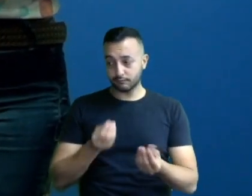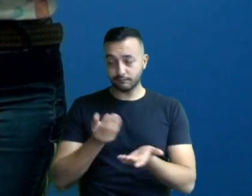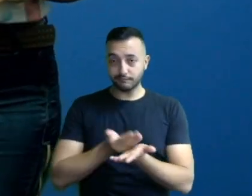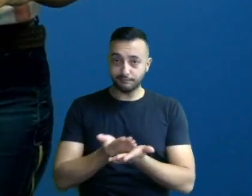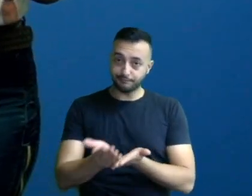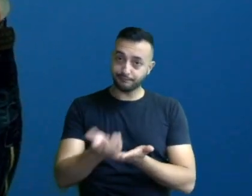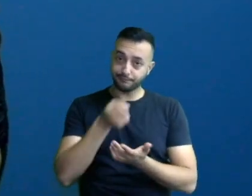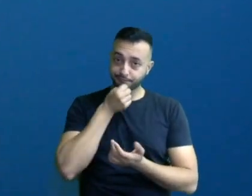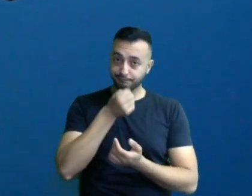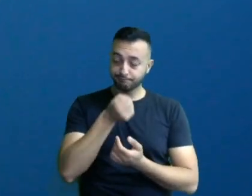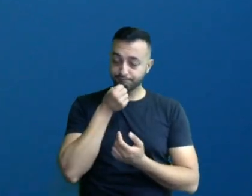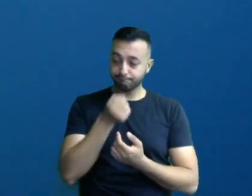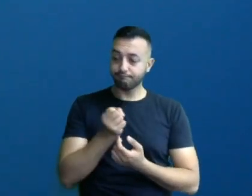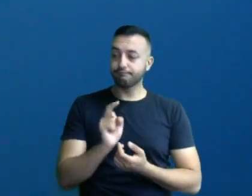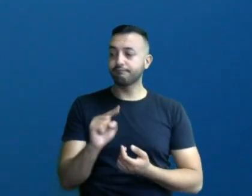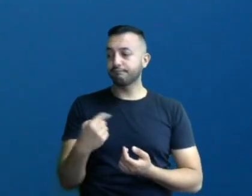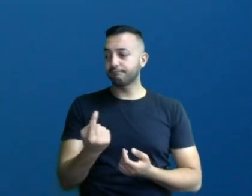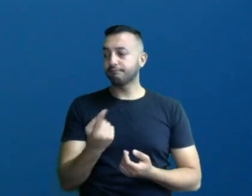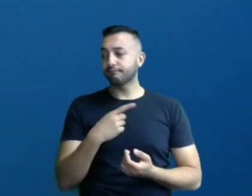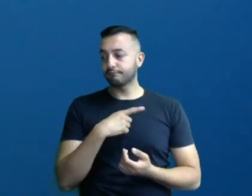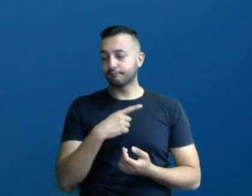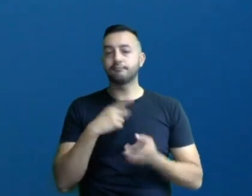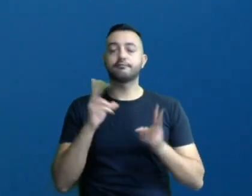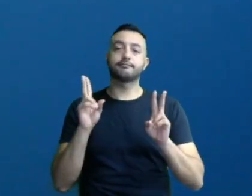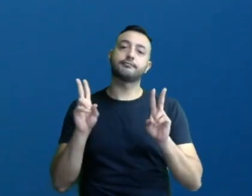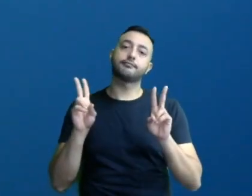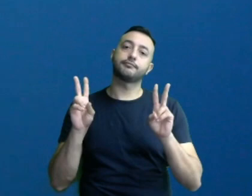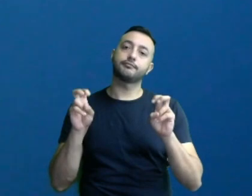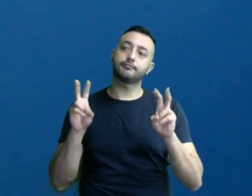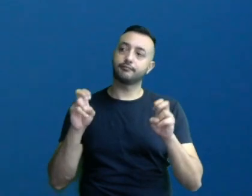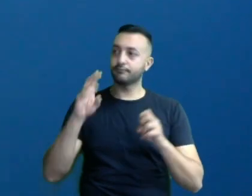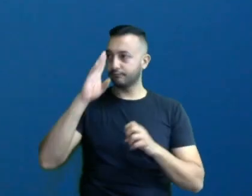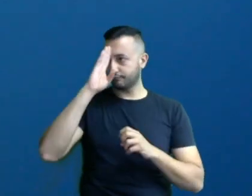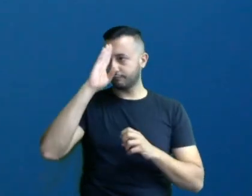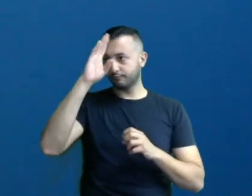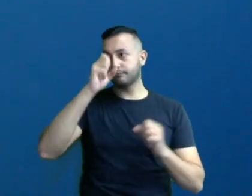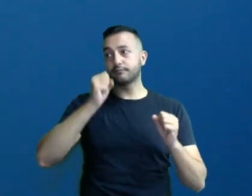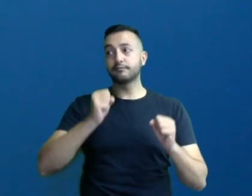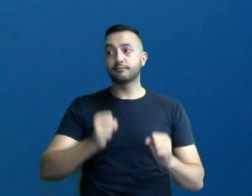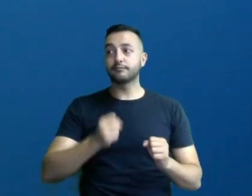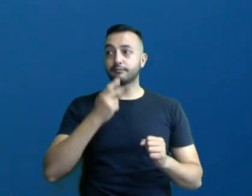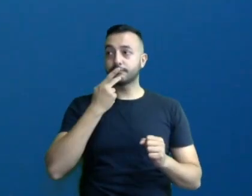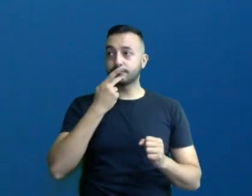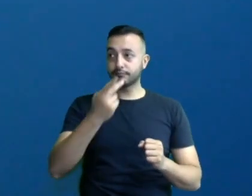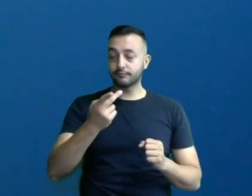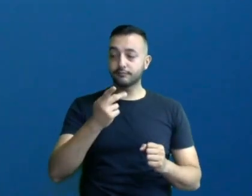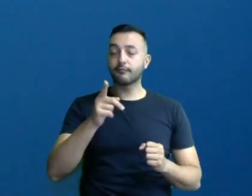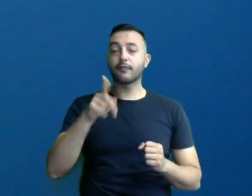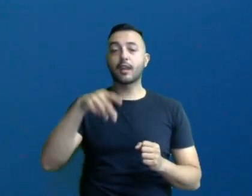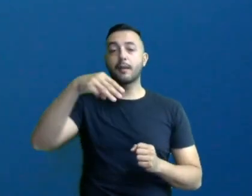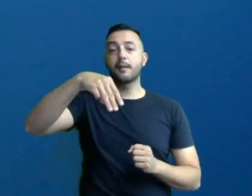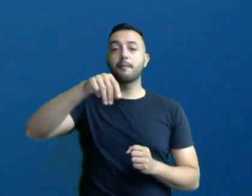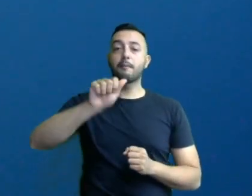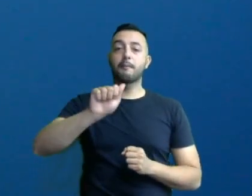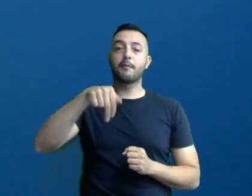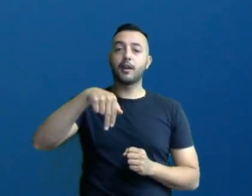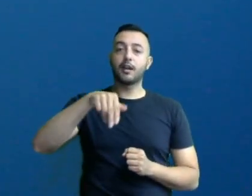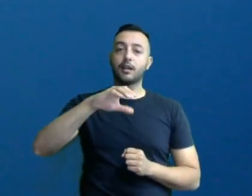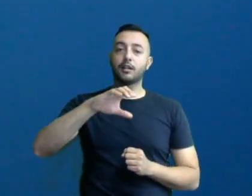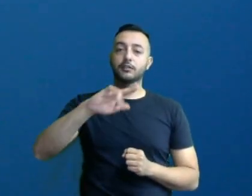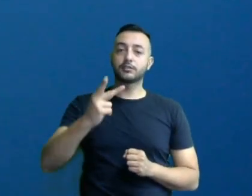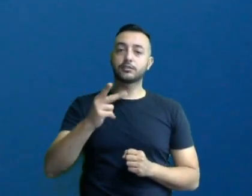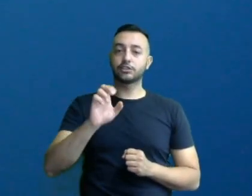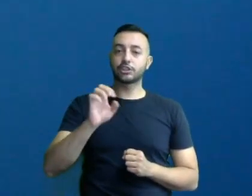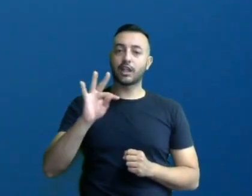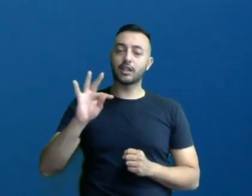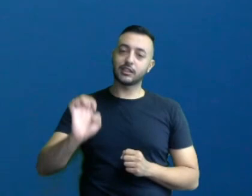início da reportagem? A gente tem um tema principal, que a gente pode chamar da manchete, e a gente tem